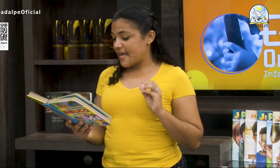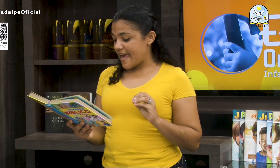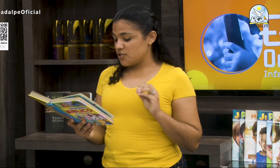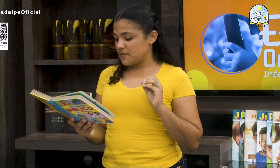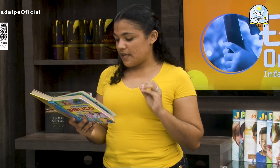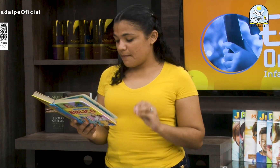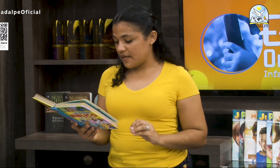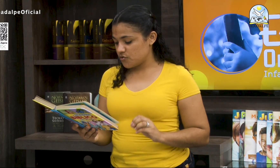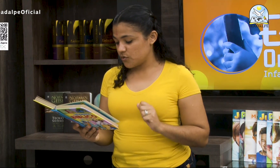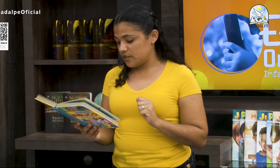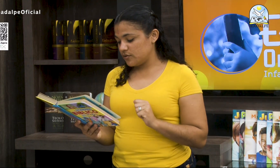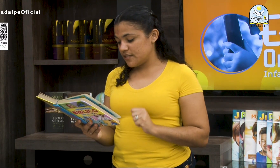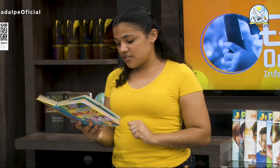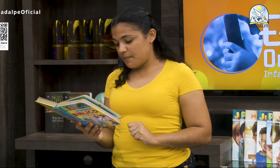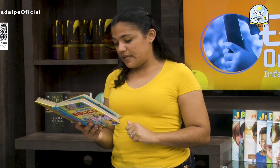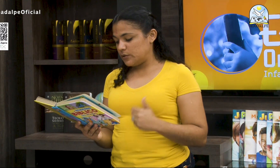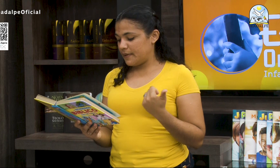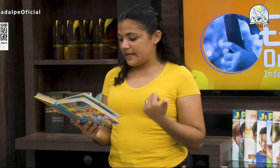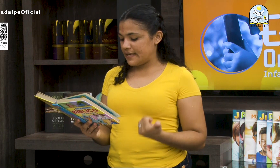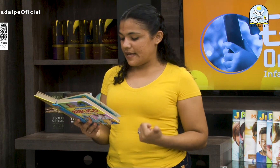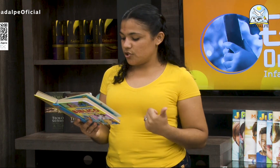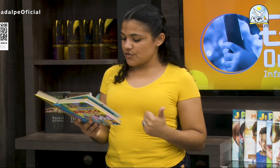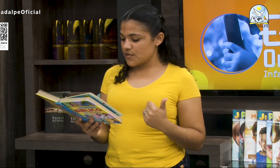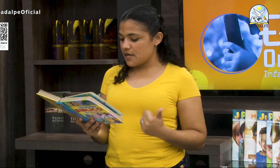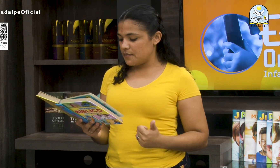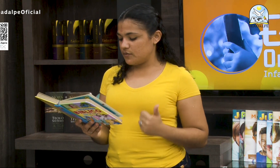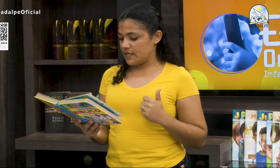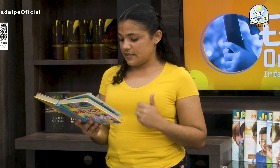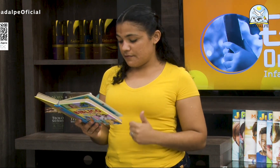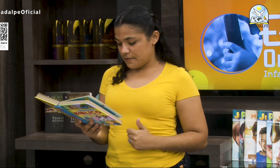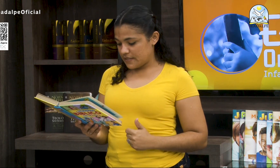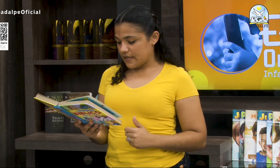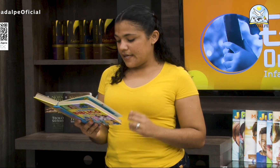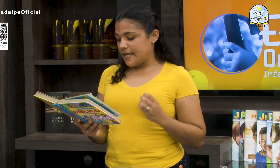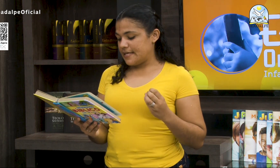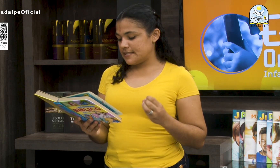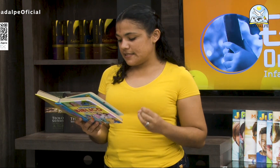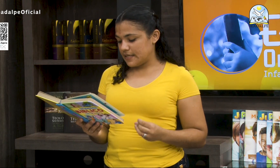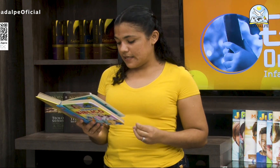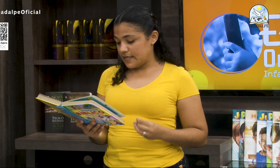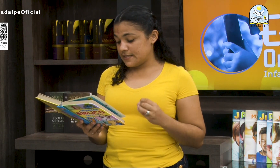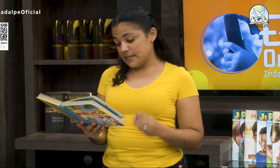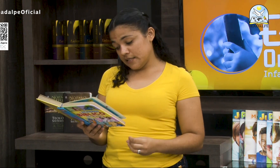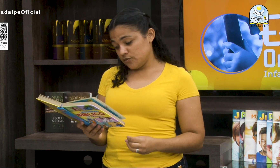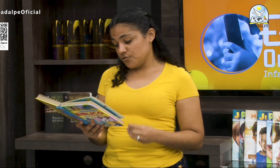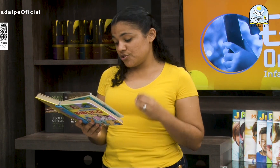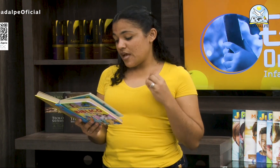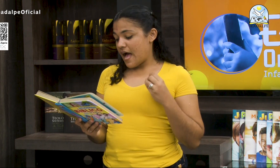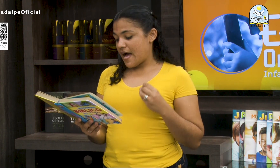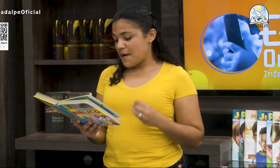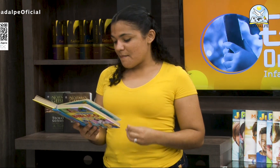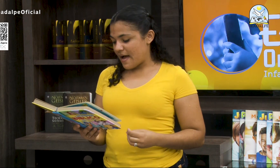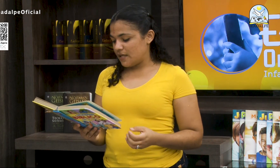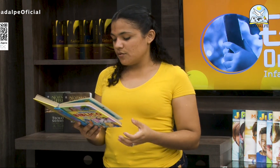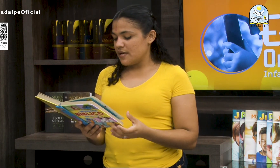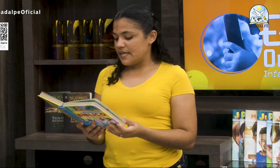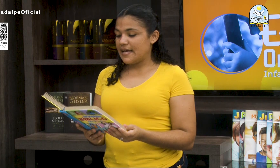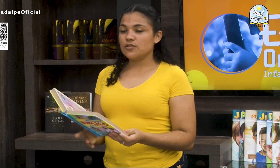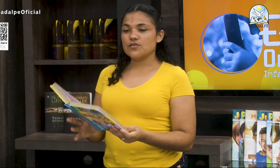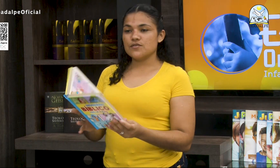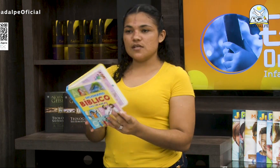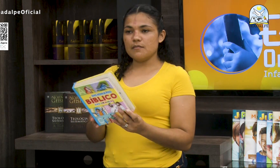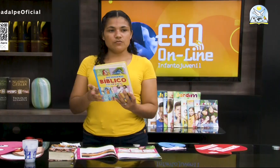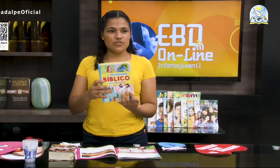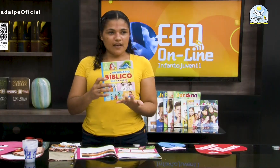deu 10 mandamentos no Antigo Testamento para guiar nosso caminho nesta vida, ensinando-nos a amá-lo e